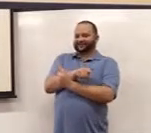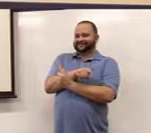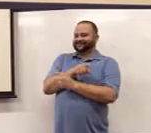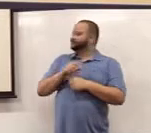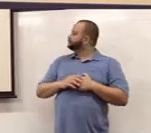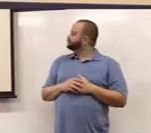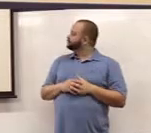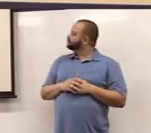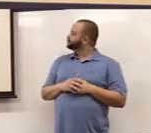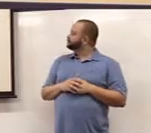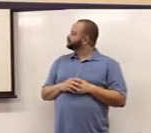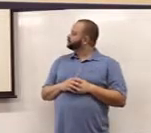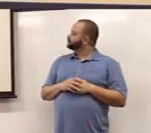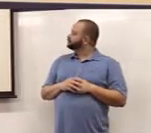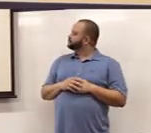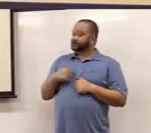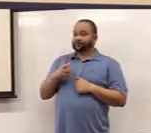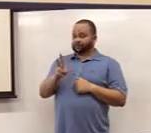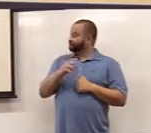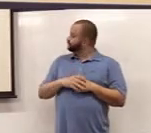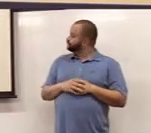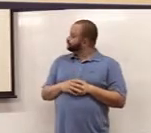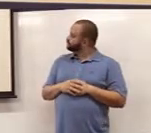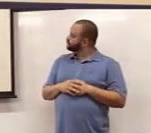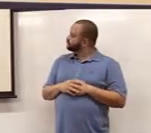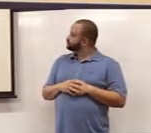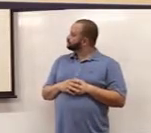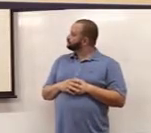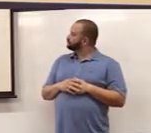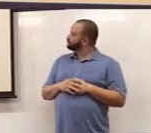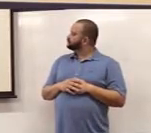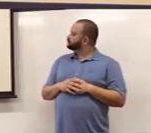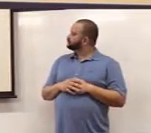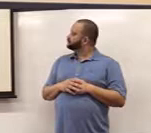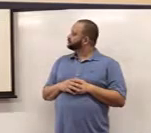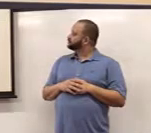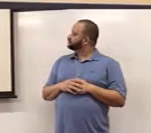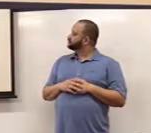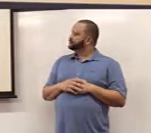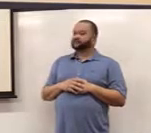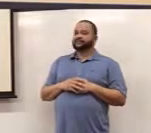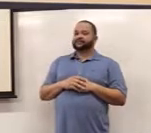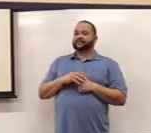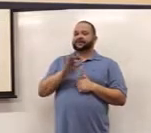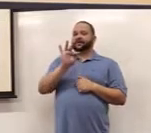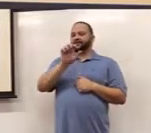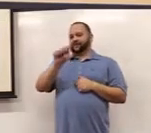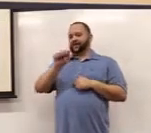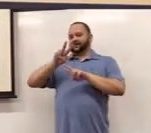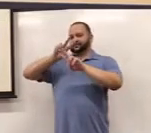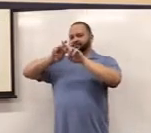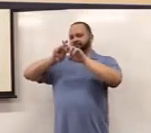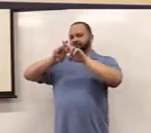si, do, e eu continuo. Ré, mi, fá sustenido, porque eu estou mudando a